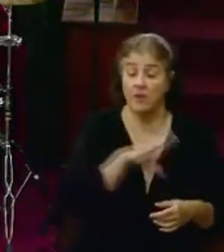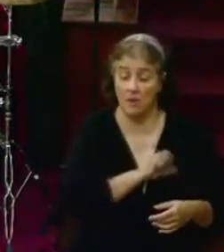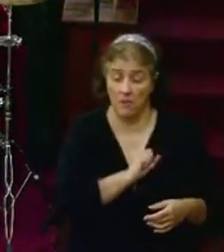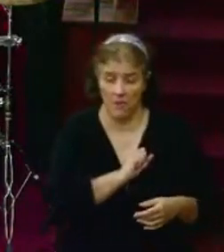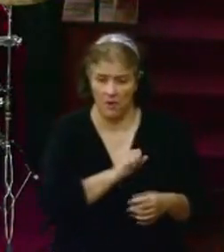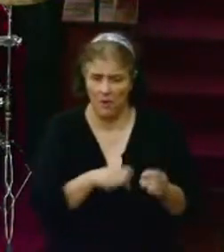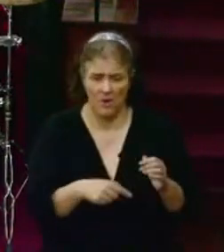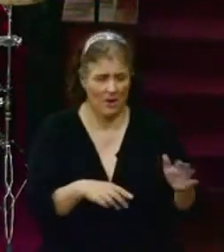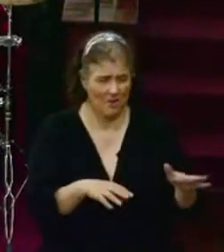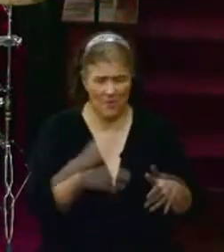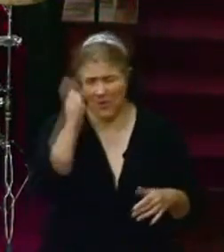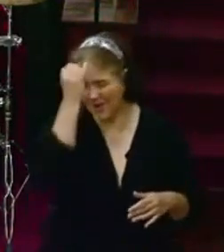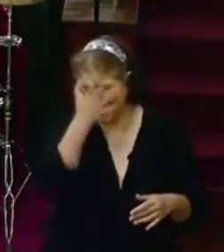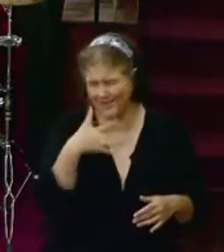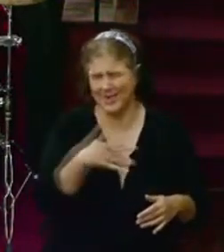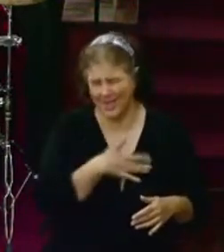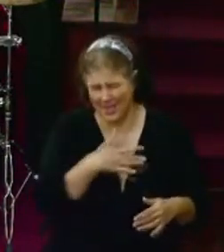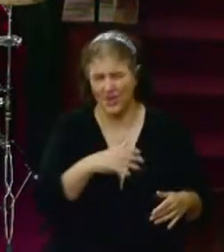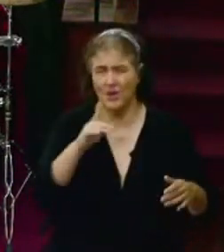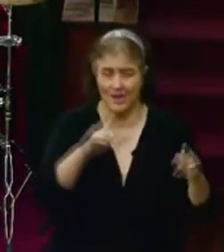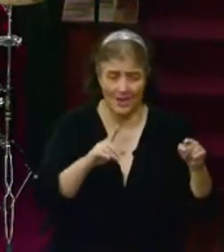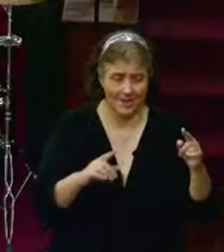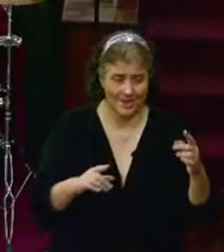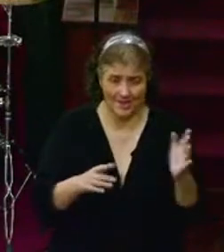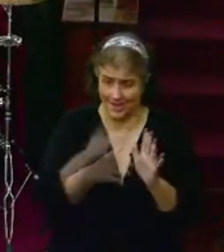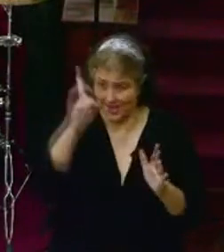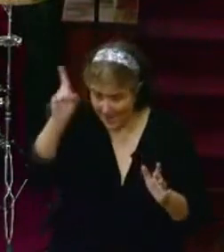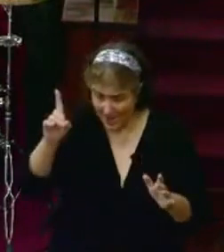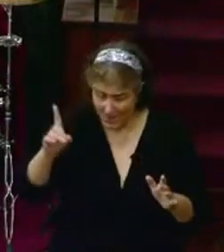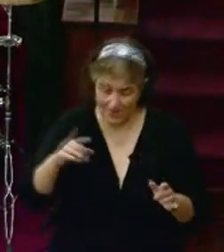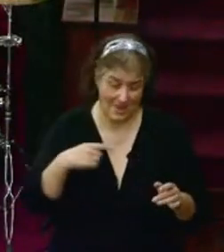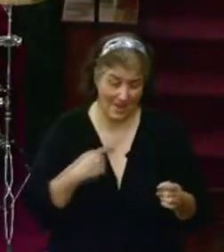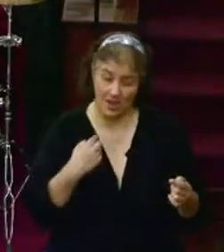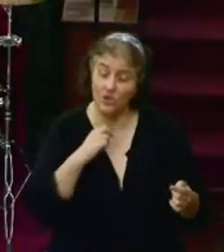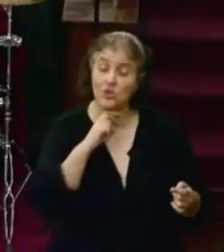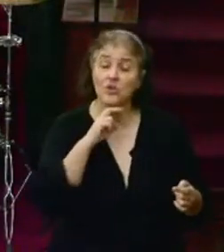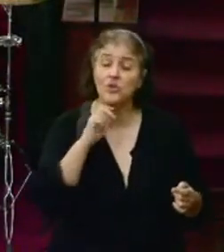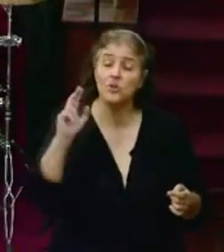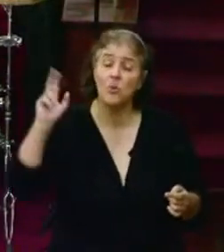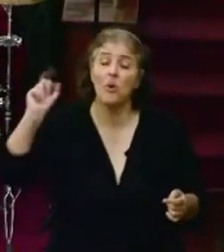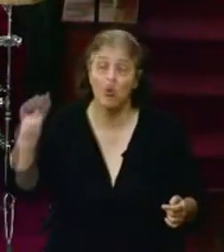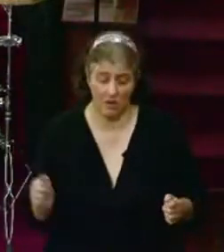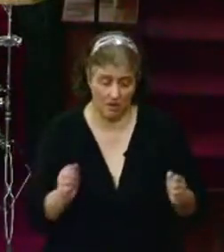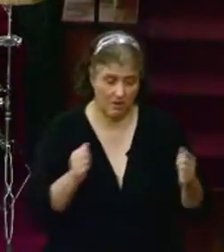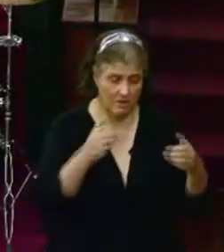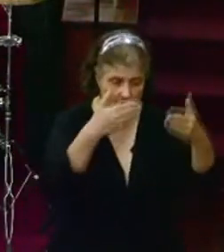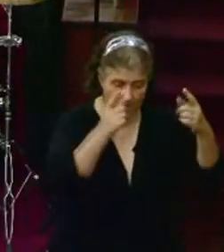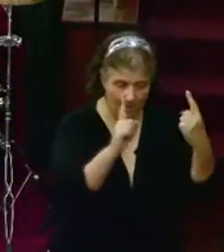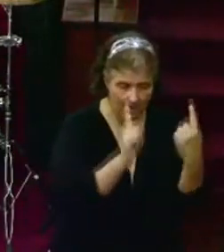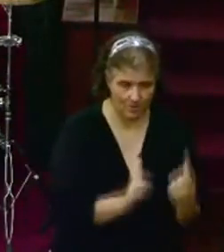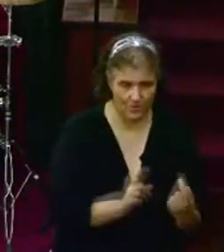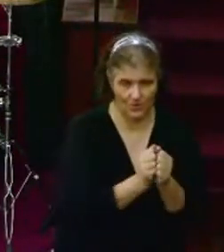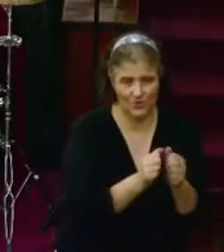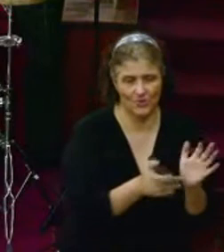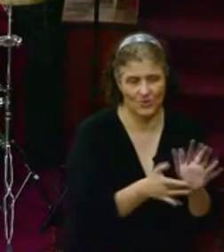pela misericórdia, jamais ela estaria na presença de Deus. Uma pessoa assim, ela reconhece o senhorio